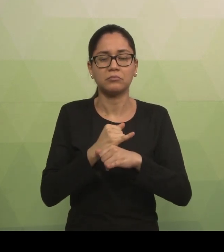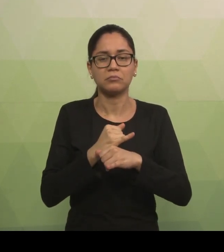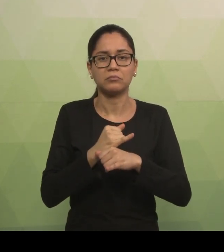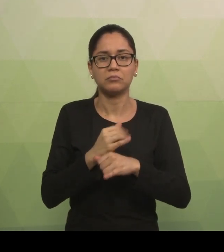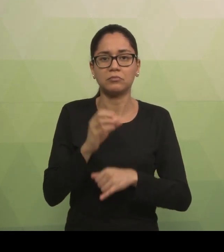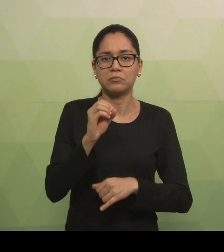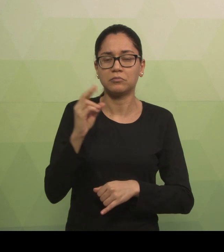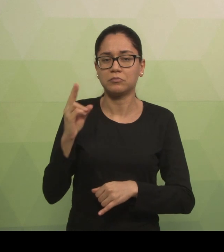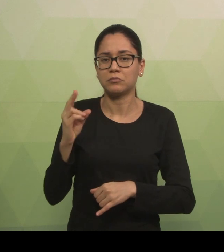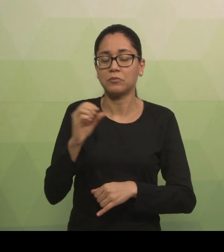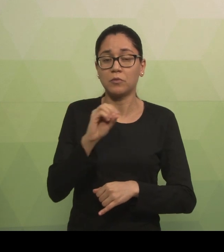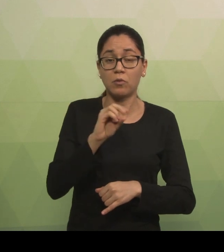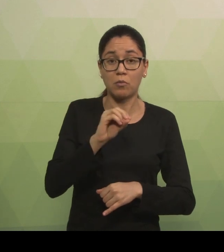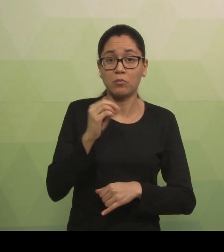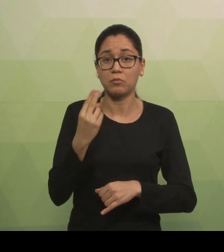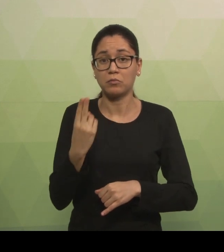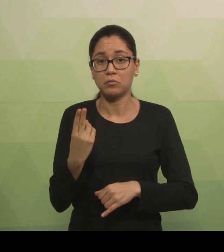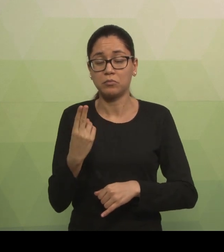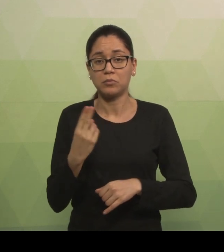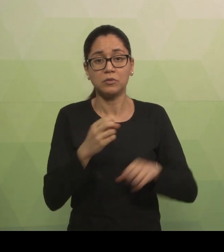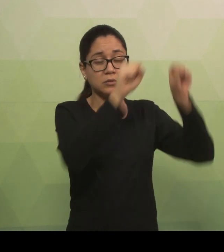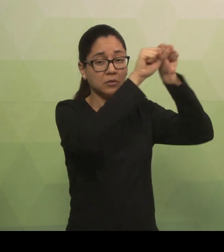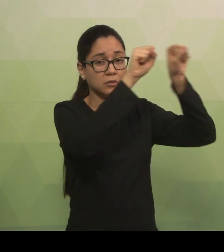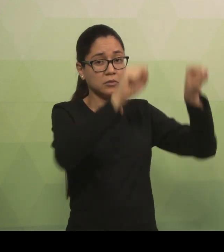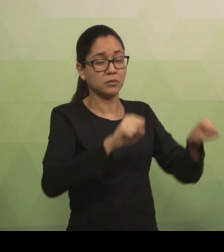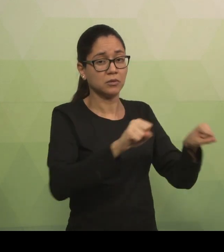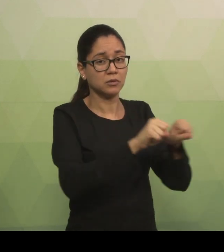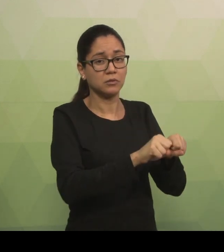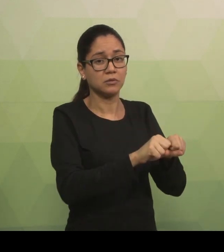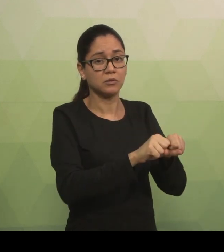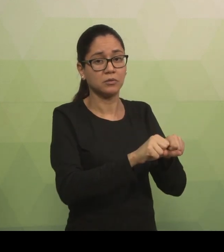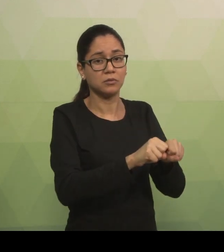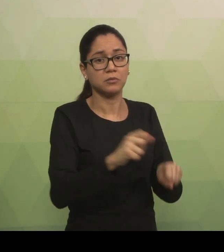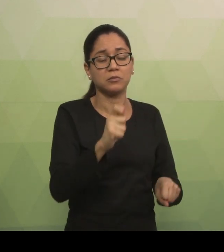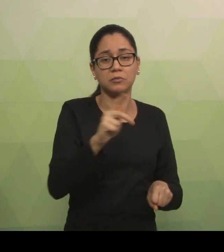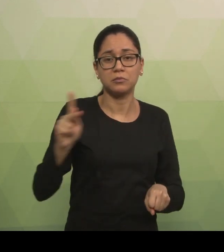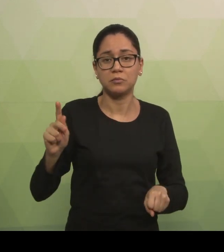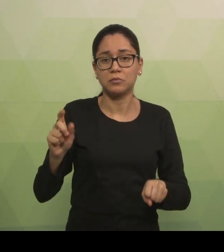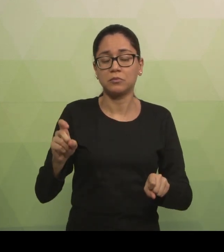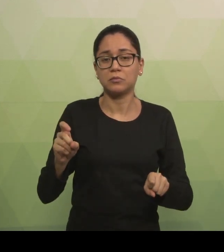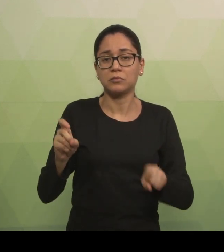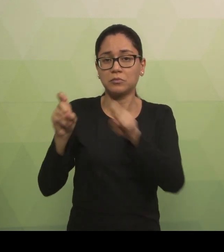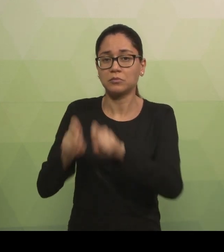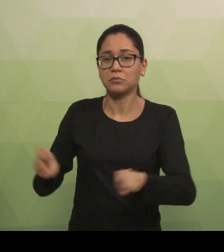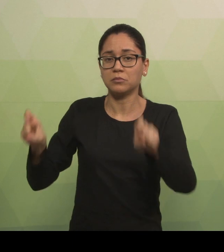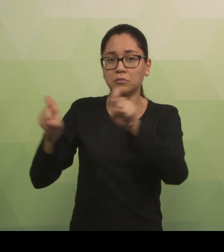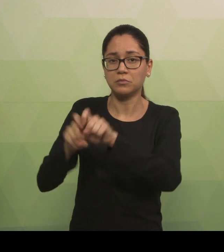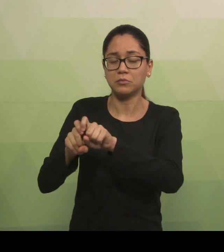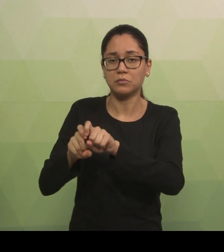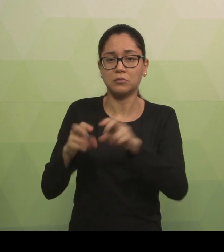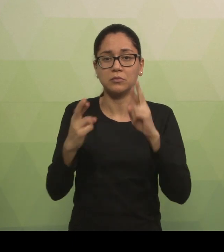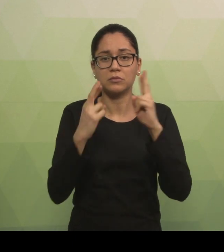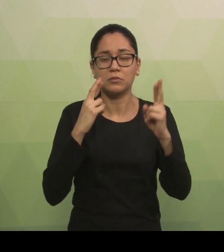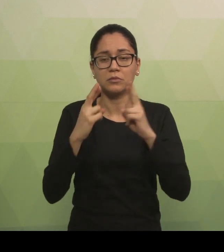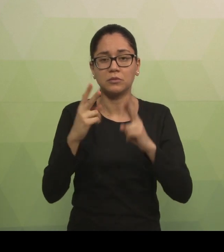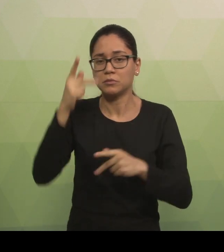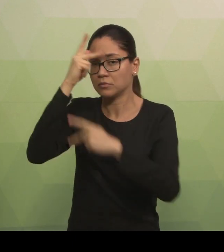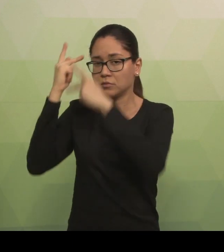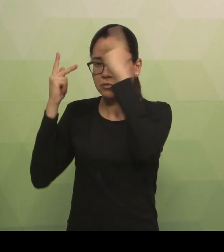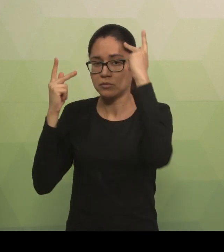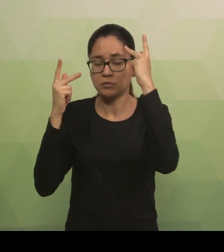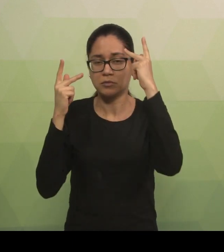aparelho DVD. Os sistemas e programas de computadores, dentre outros, que envolvem a interação entre máquina e o ser